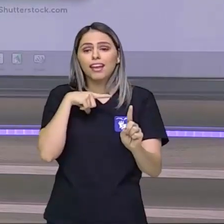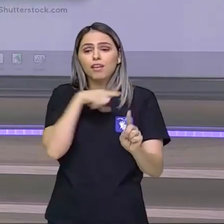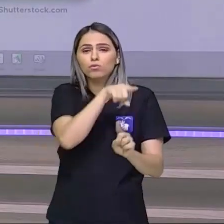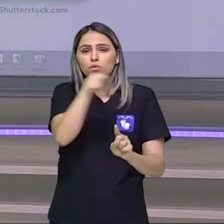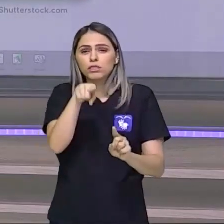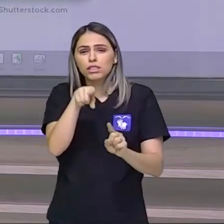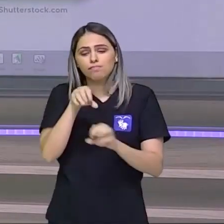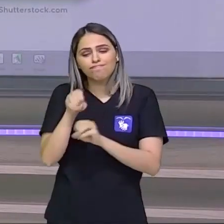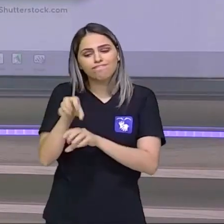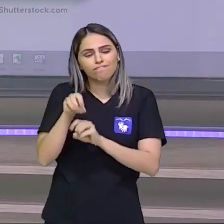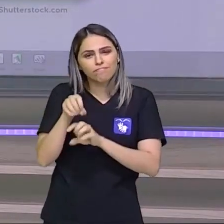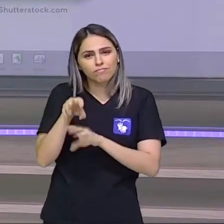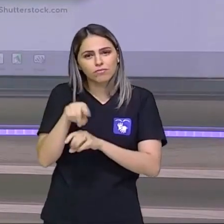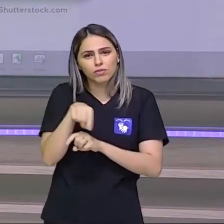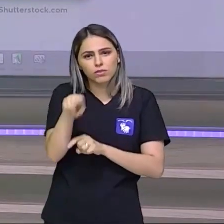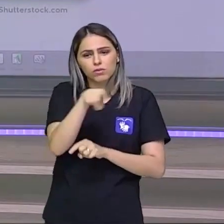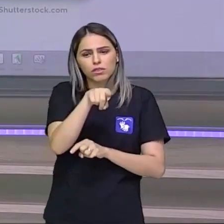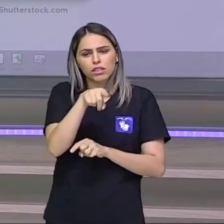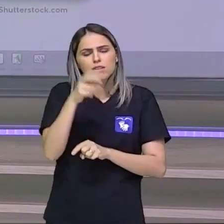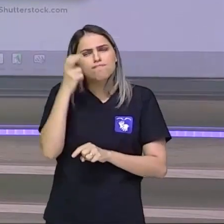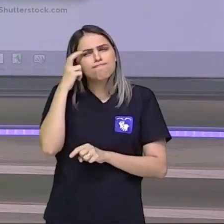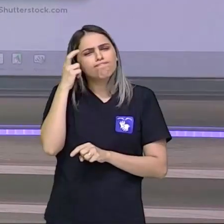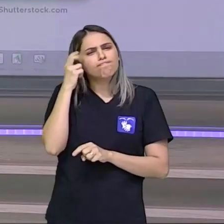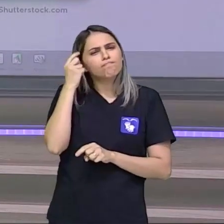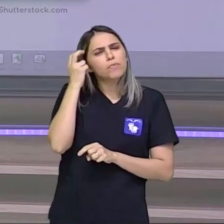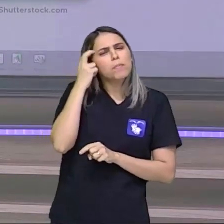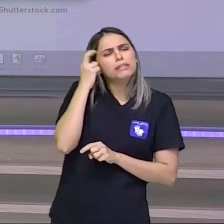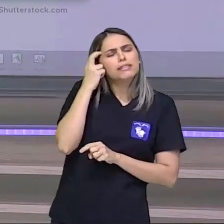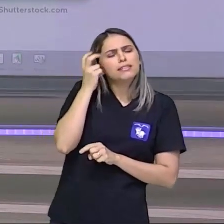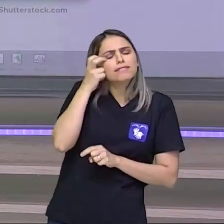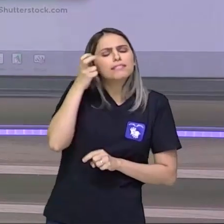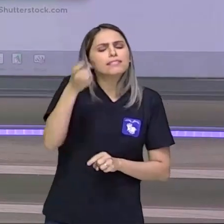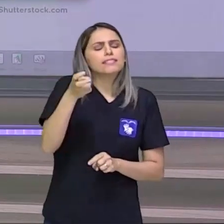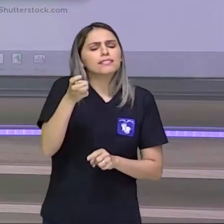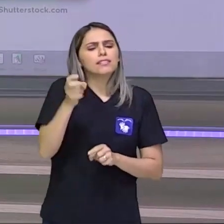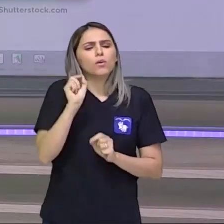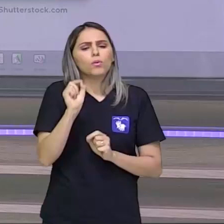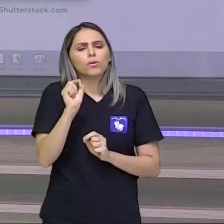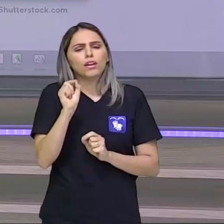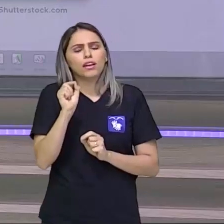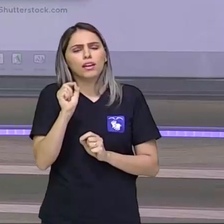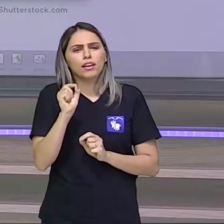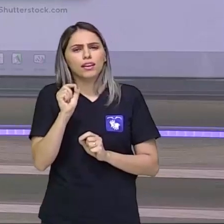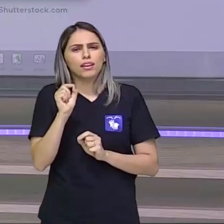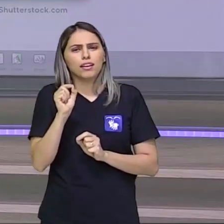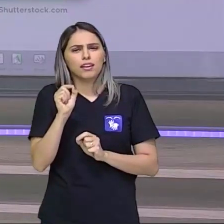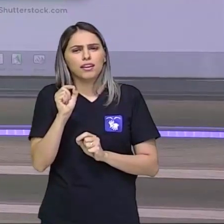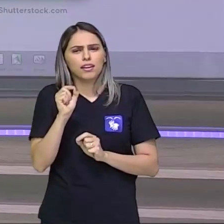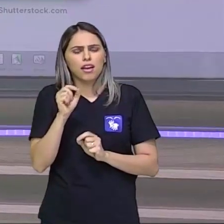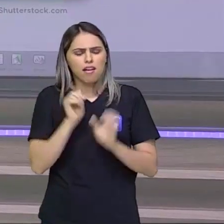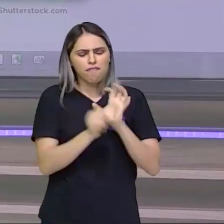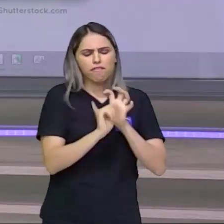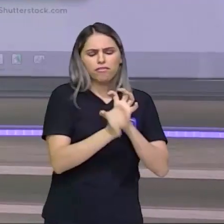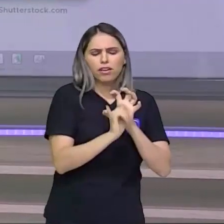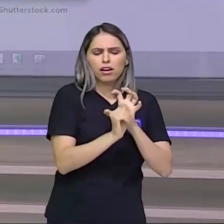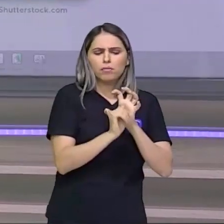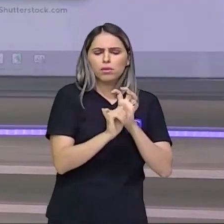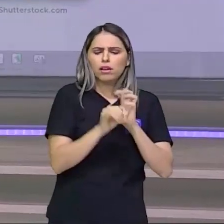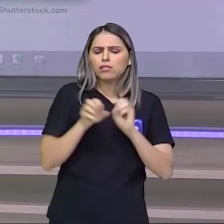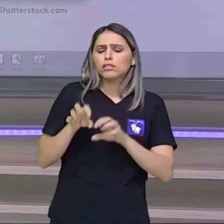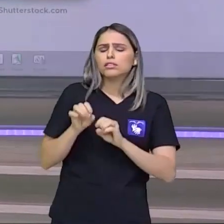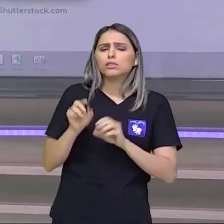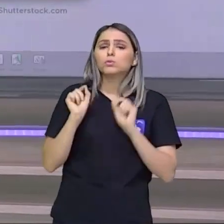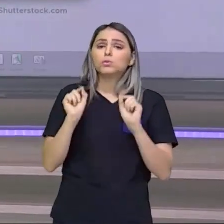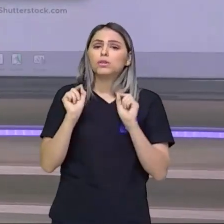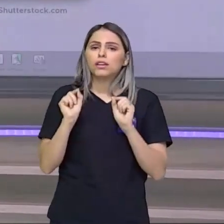com que faça com que vocês possam aprender algo. E o que foi? O que essa fábula nos ensinou?